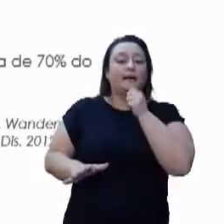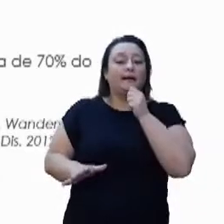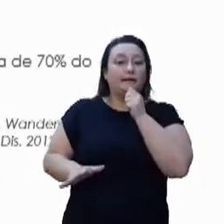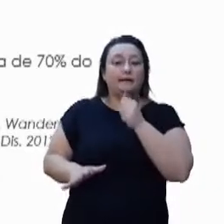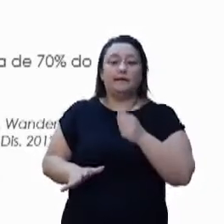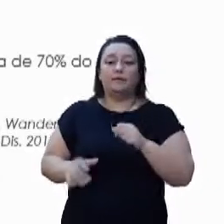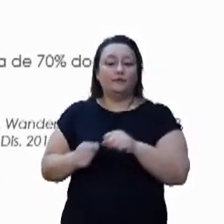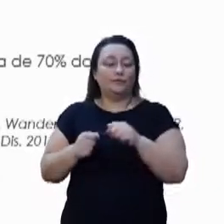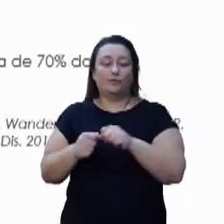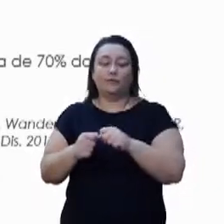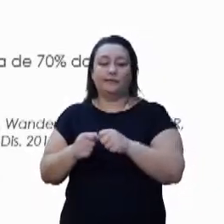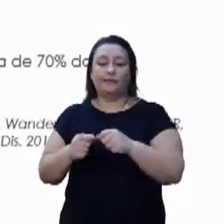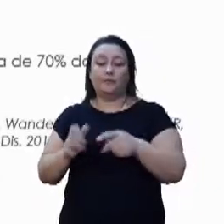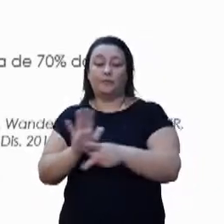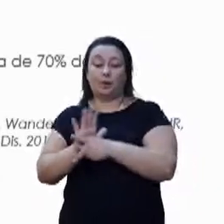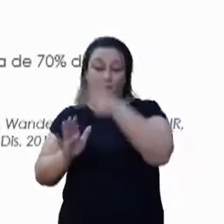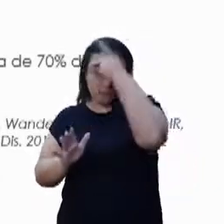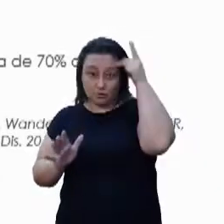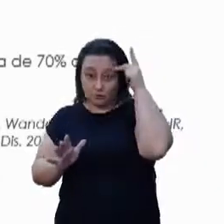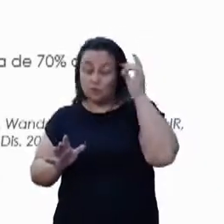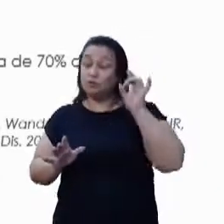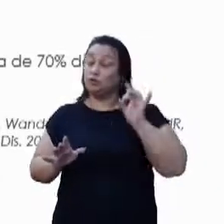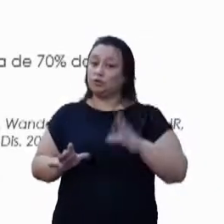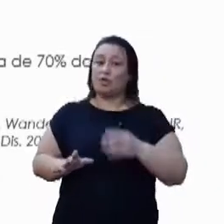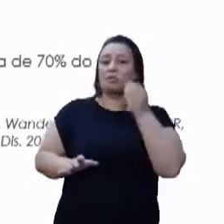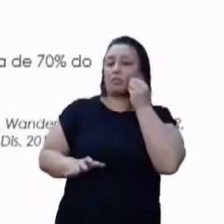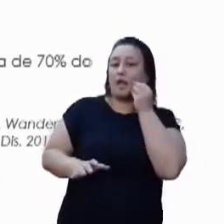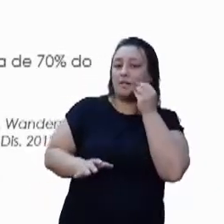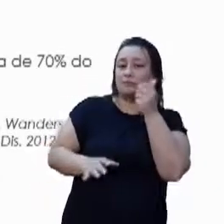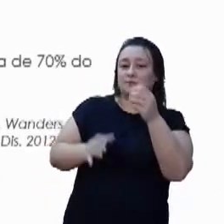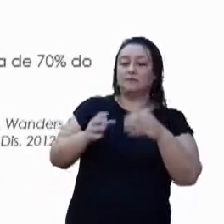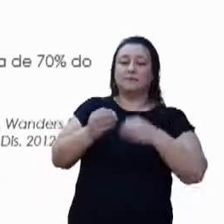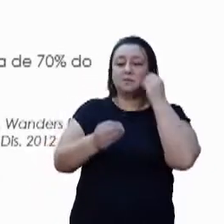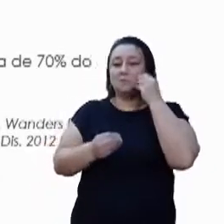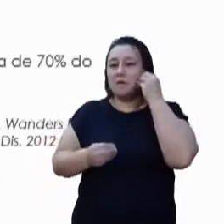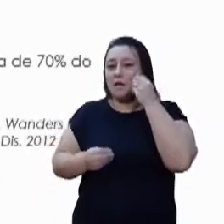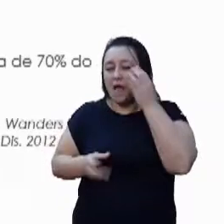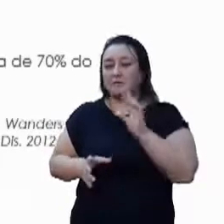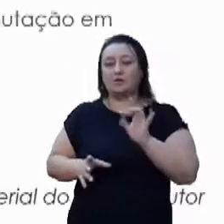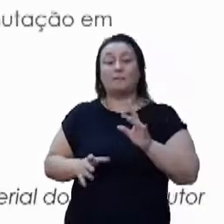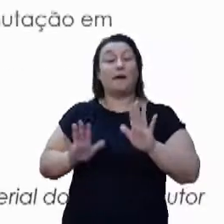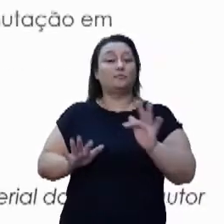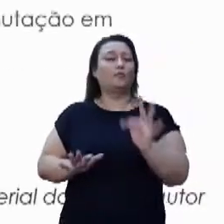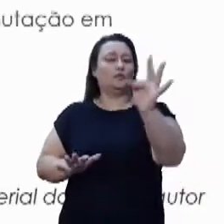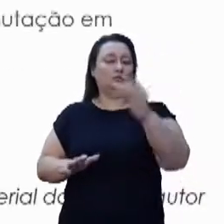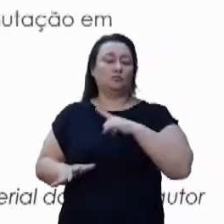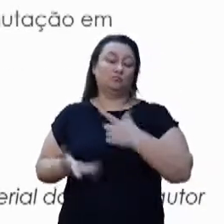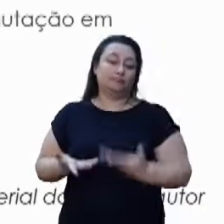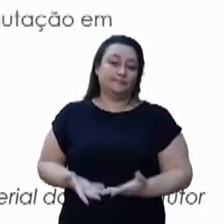estudos clínicos, tá? Estudos apenas in vitro, mas uma perspectiva de tratamento para o futuro.